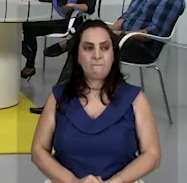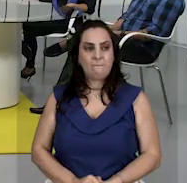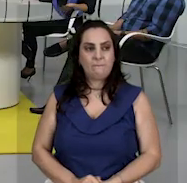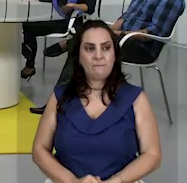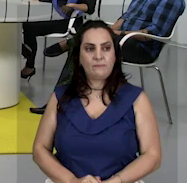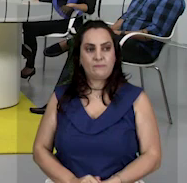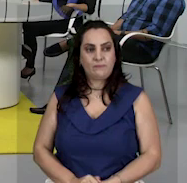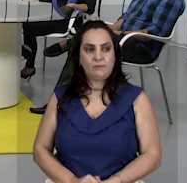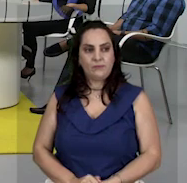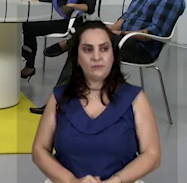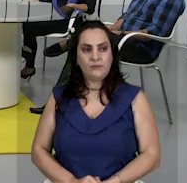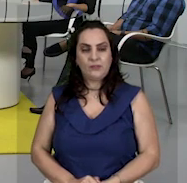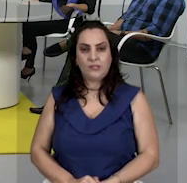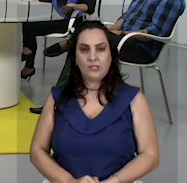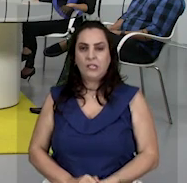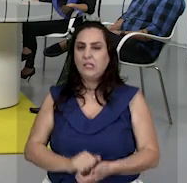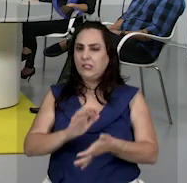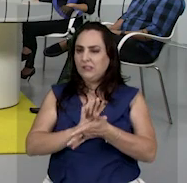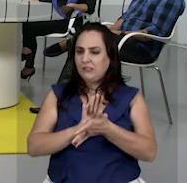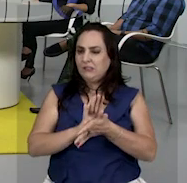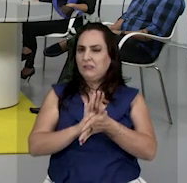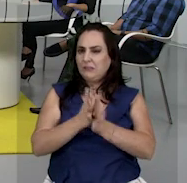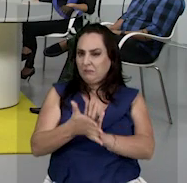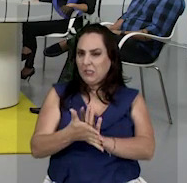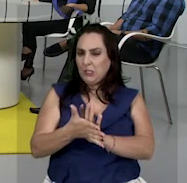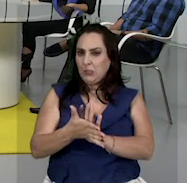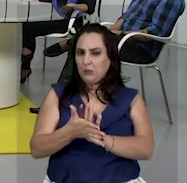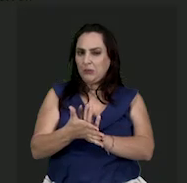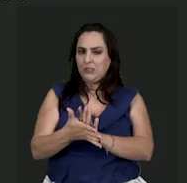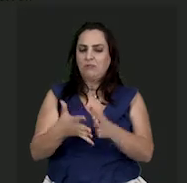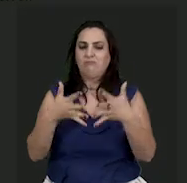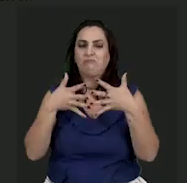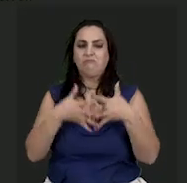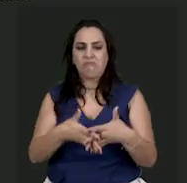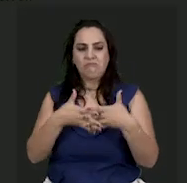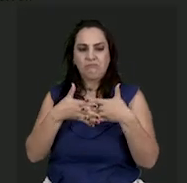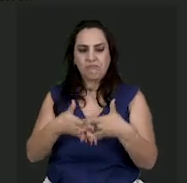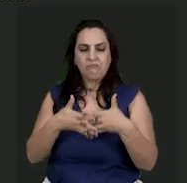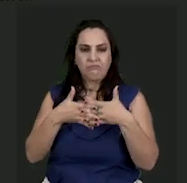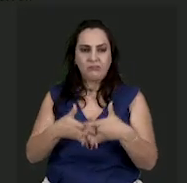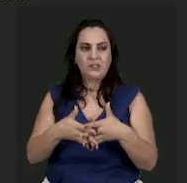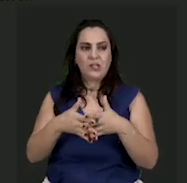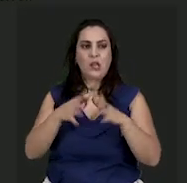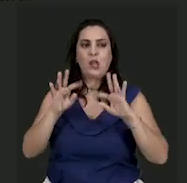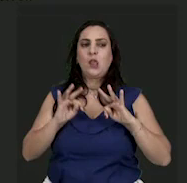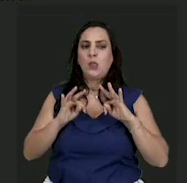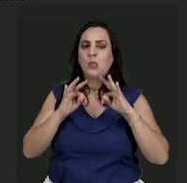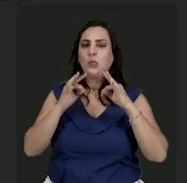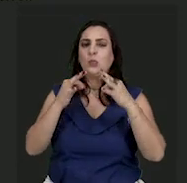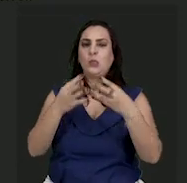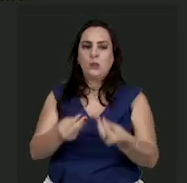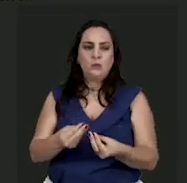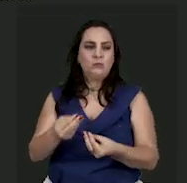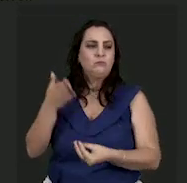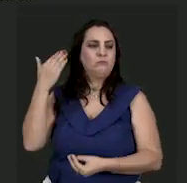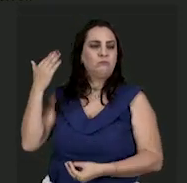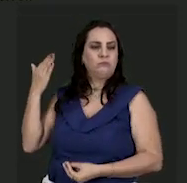Bom, o preconceito é um fardo que confunde o passado, ameaça o futuro e torna o